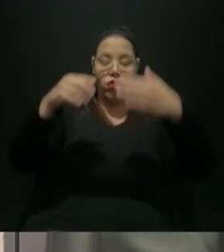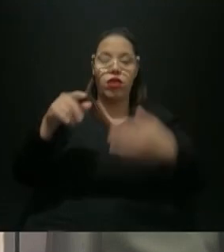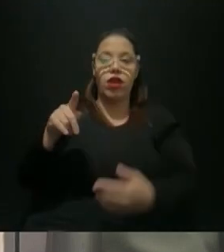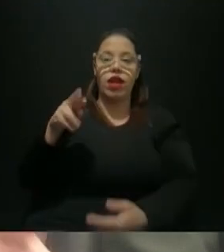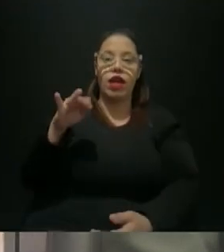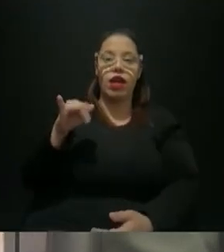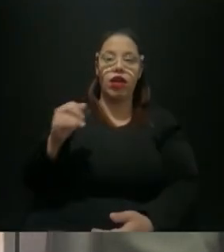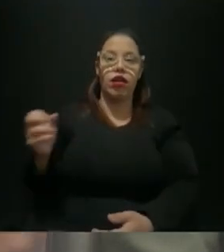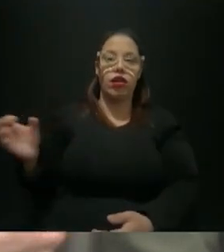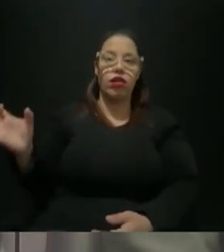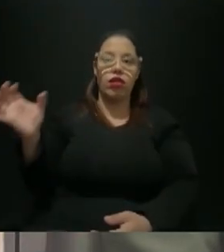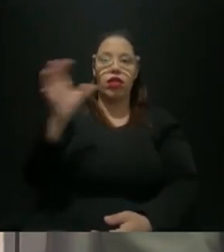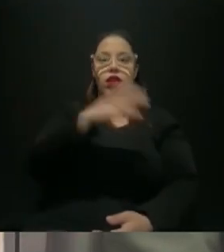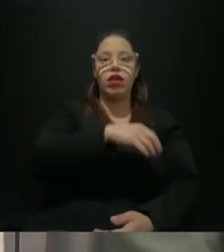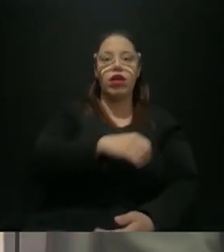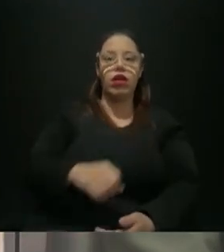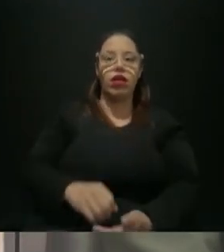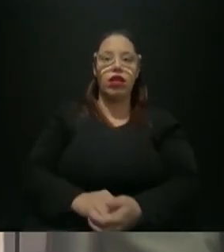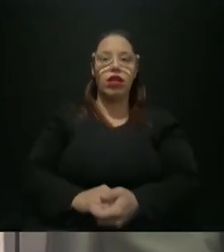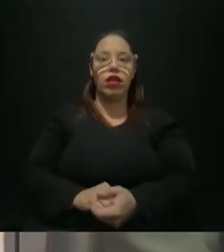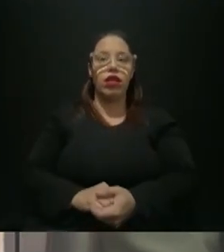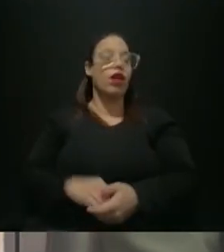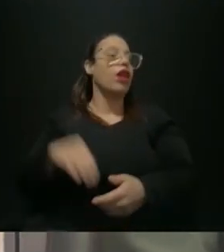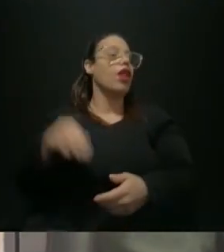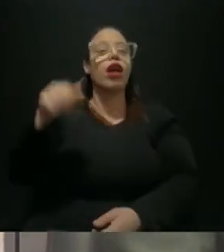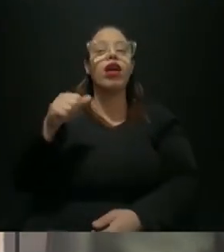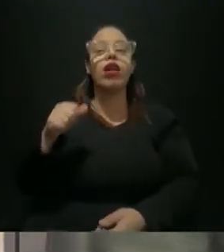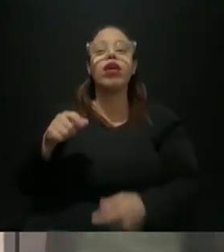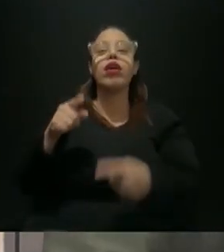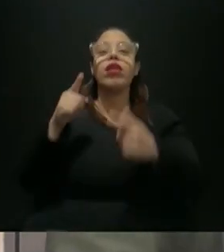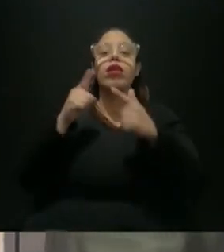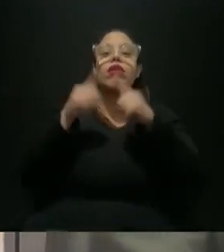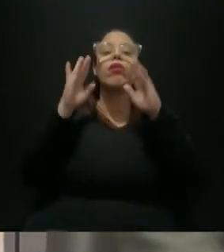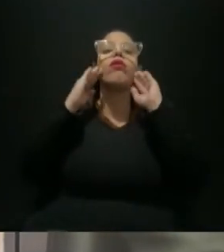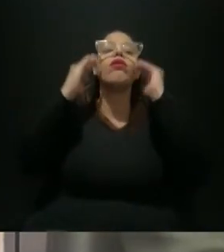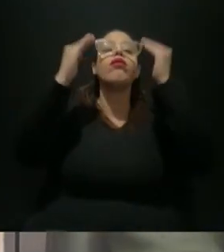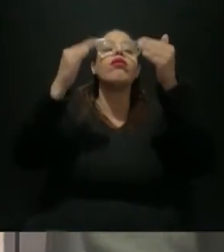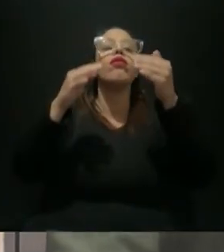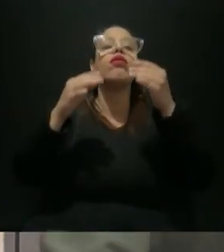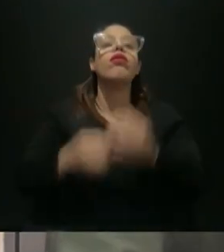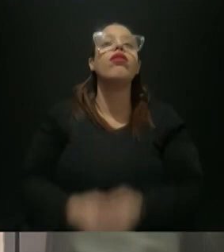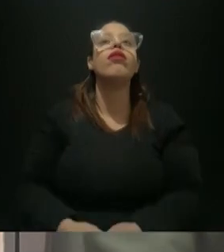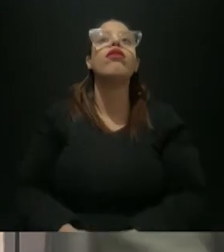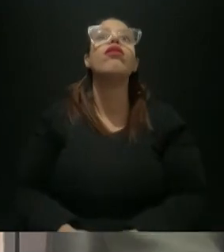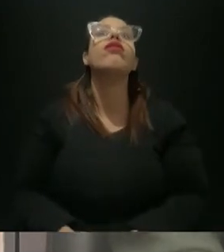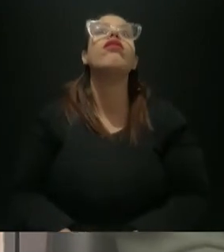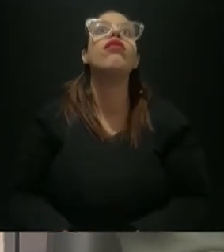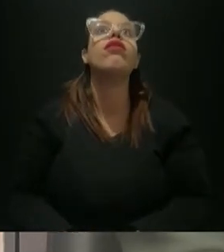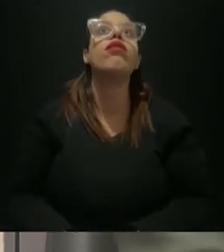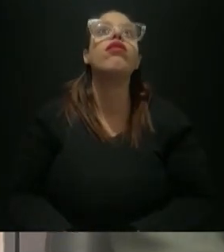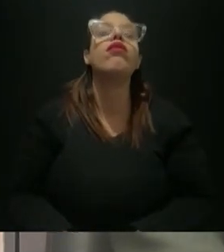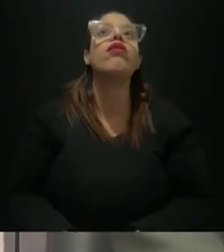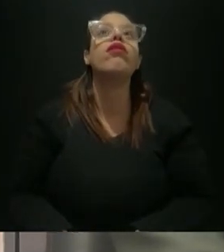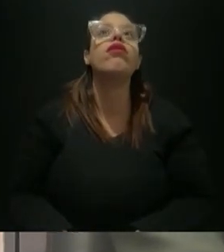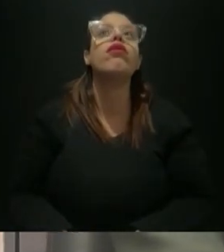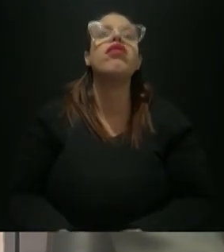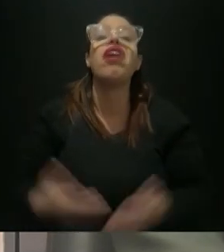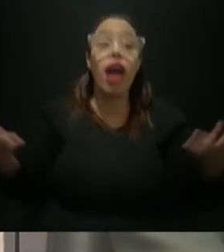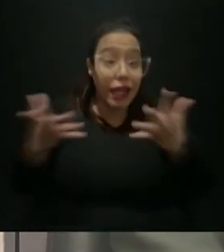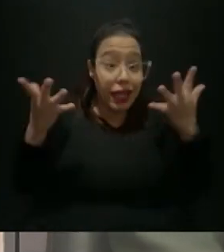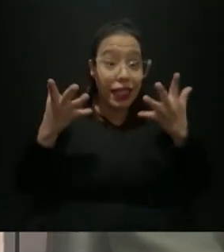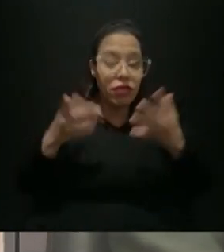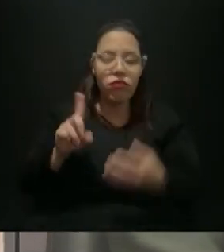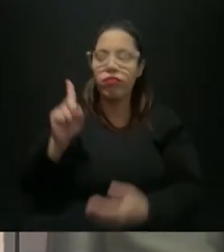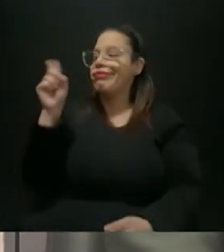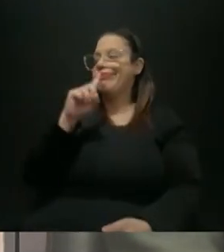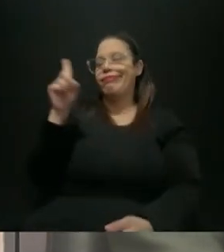vê, a mãe chama, ele não atende. Por quê? Porque ele ficou só focado nisso. Isso é estímulo? Não é estímulo. Isso